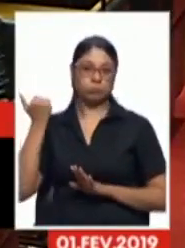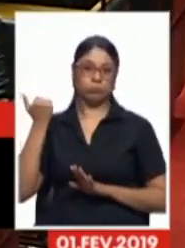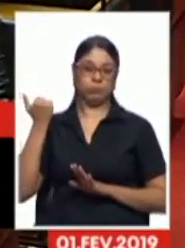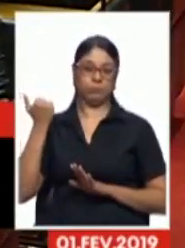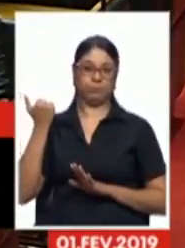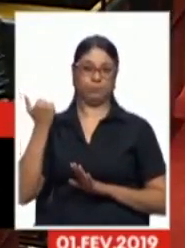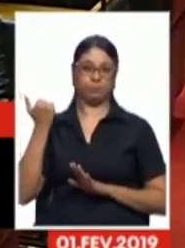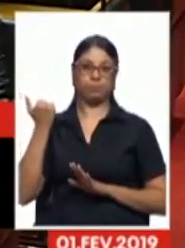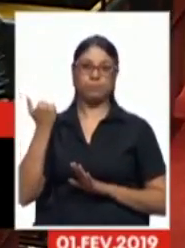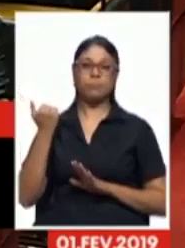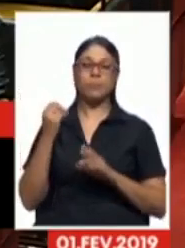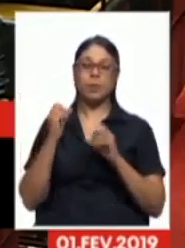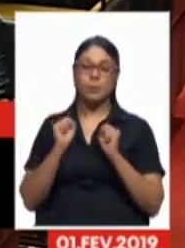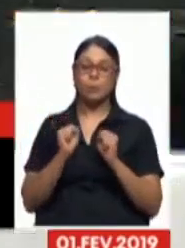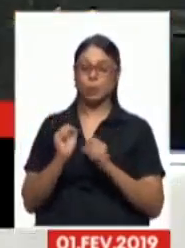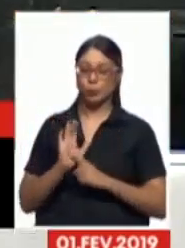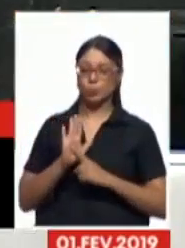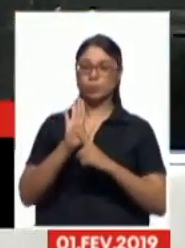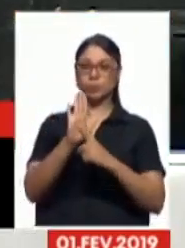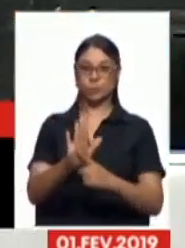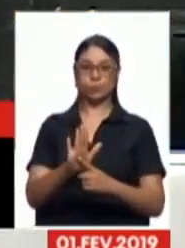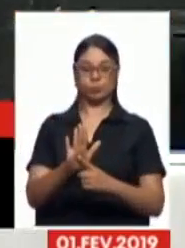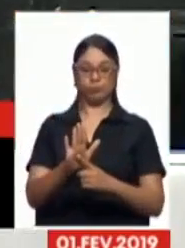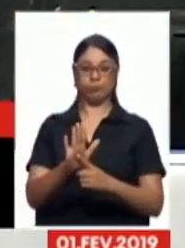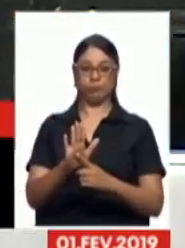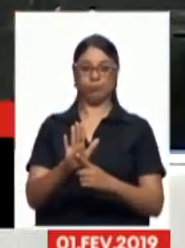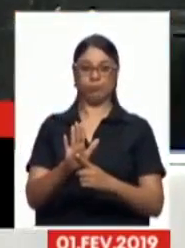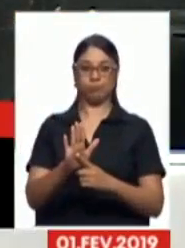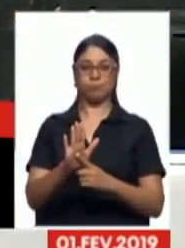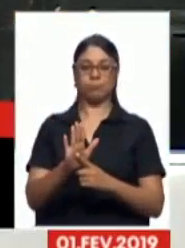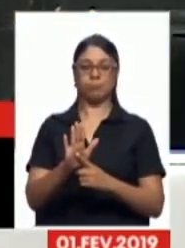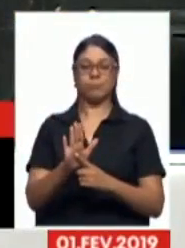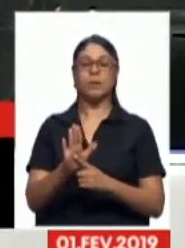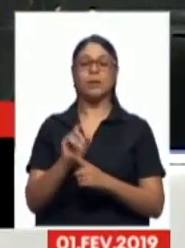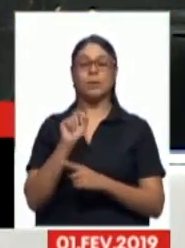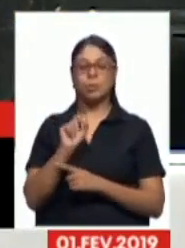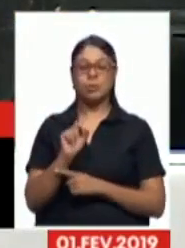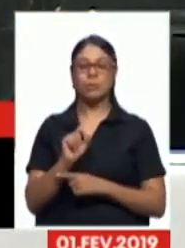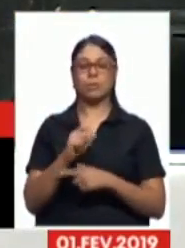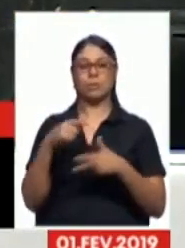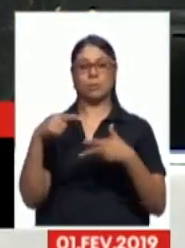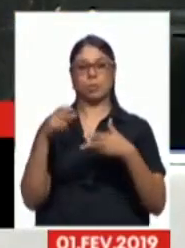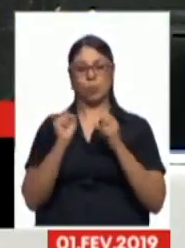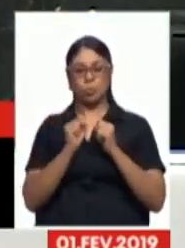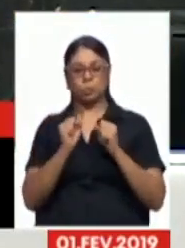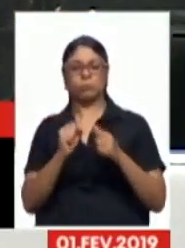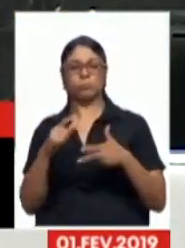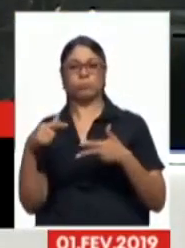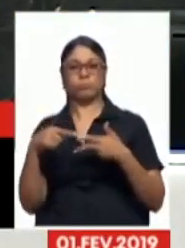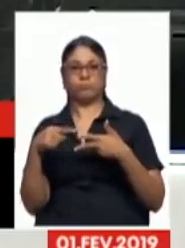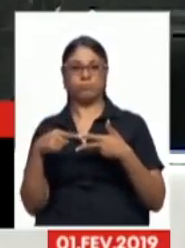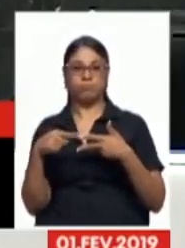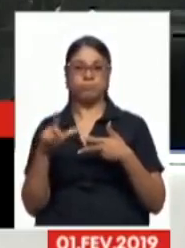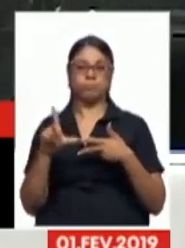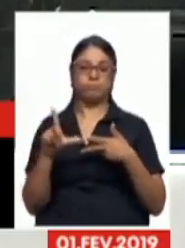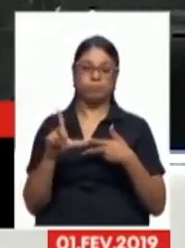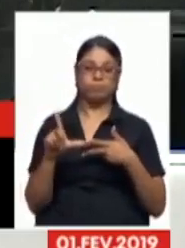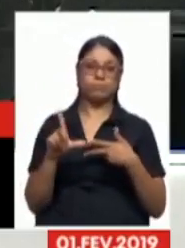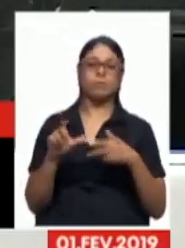em episódios reveladores de que a centralidade do poder legislativo nos sistemas decisórios